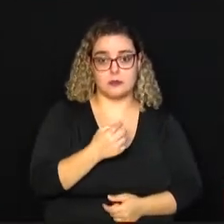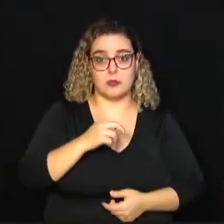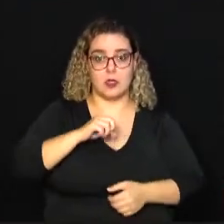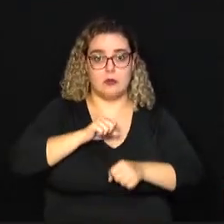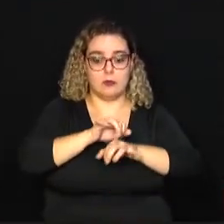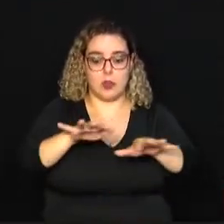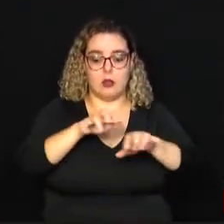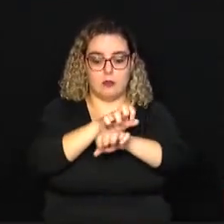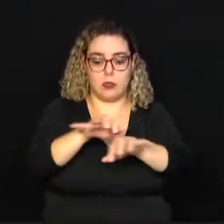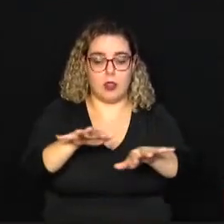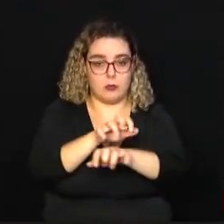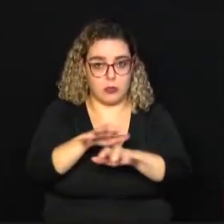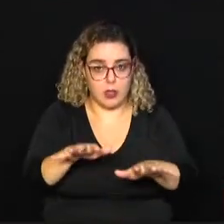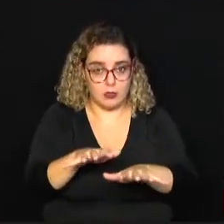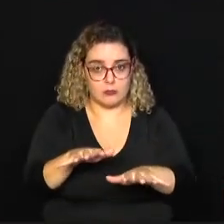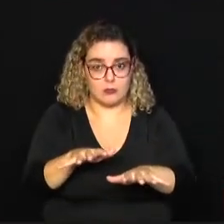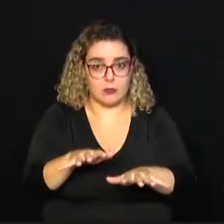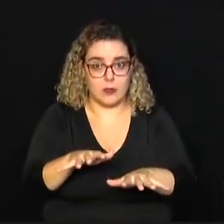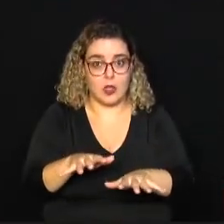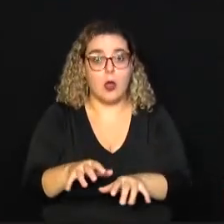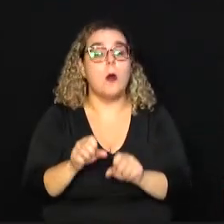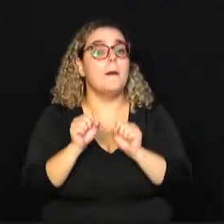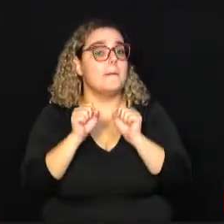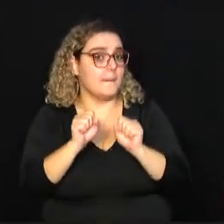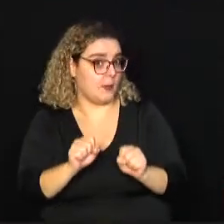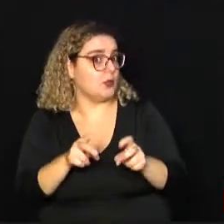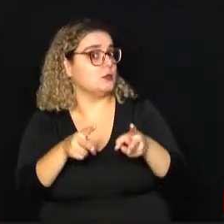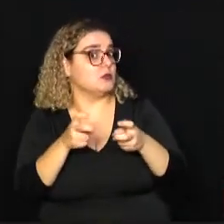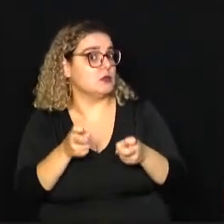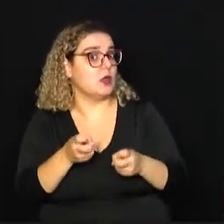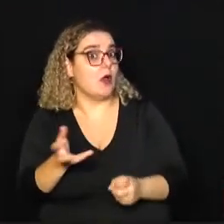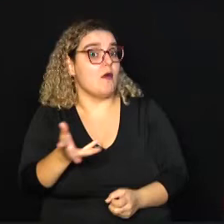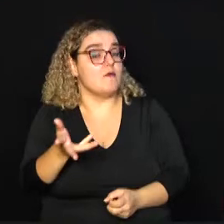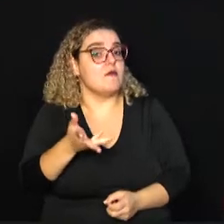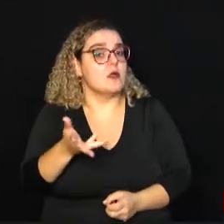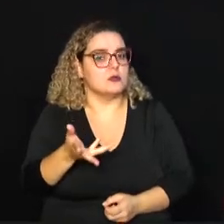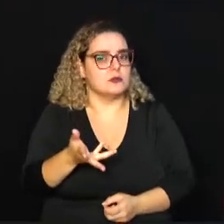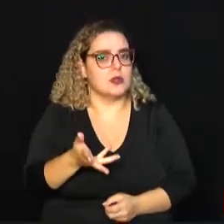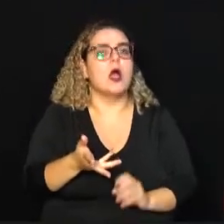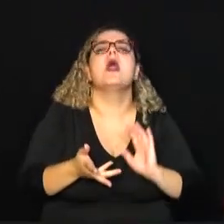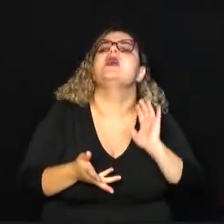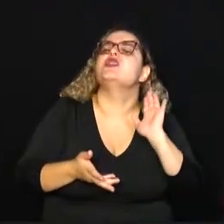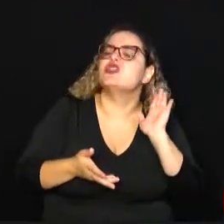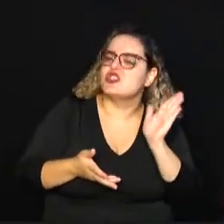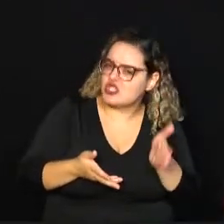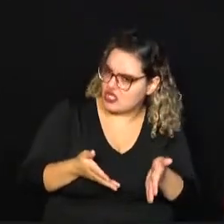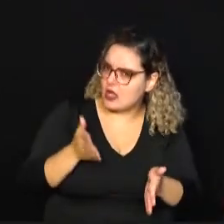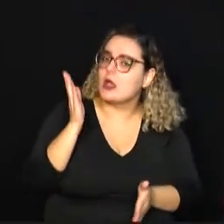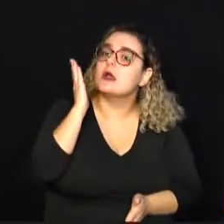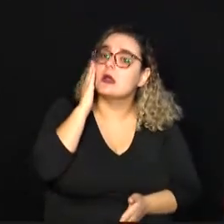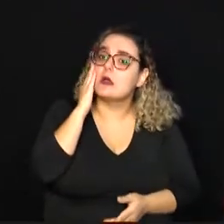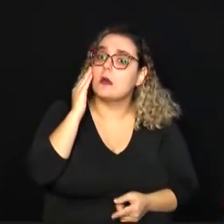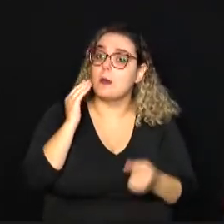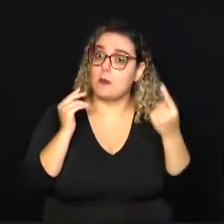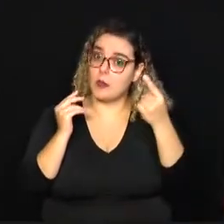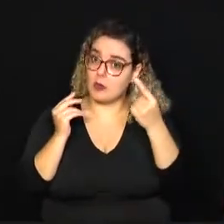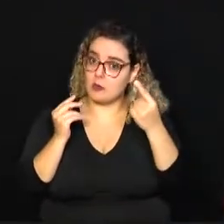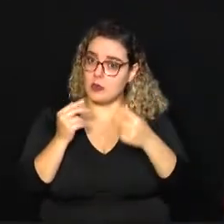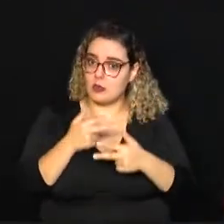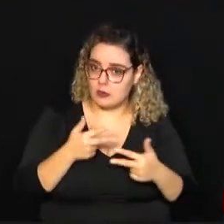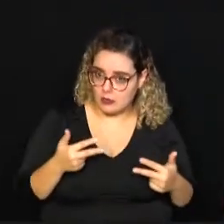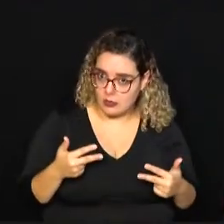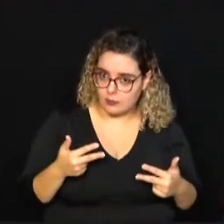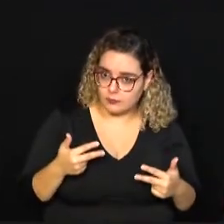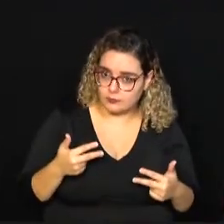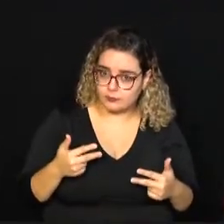e a gente pode, inclusive, prever com que velocidade essas mutações vão acontecer. Então, já é sabido que, isso é a primeira coisa para colocar,